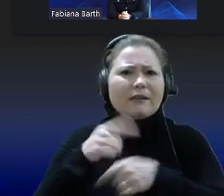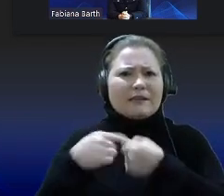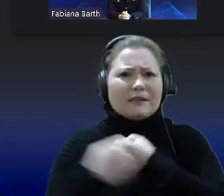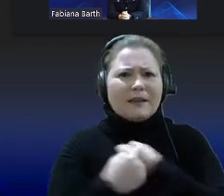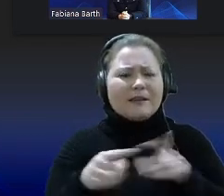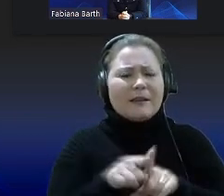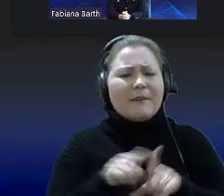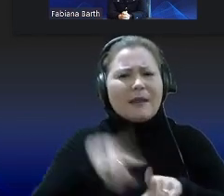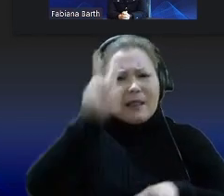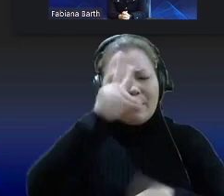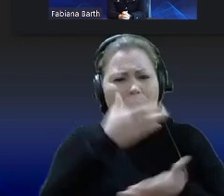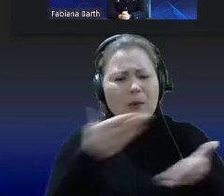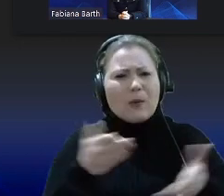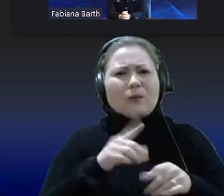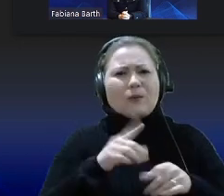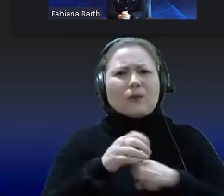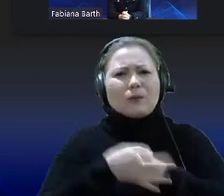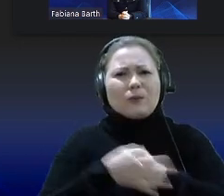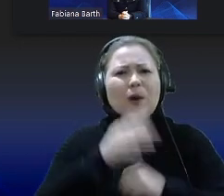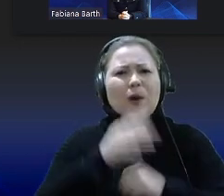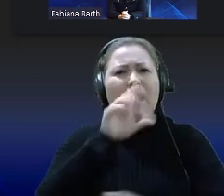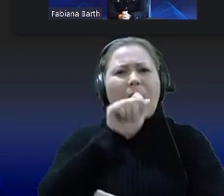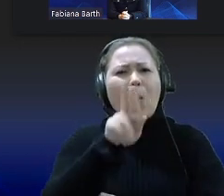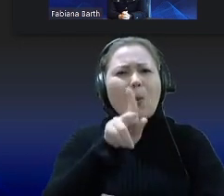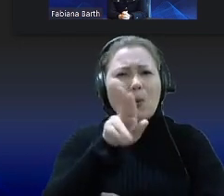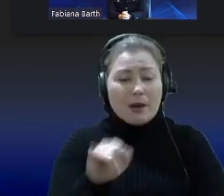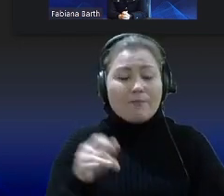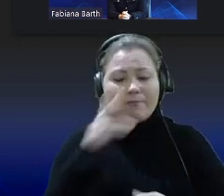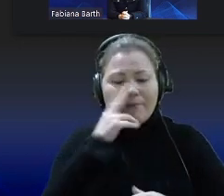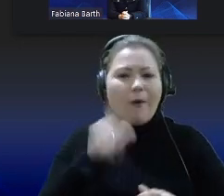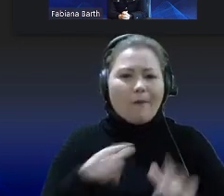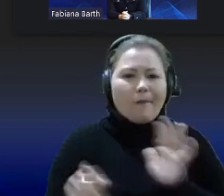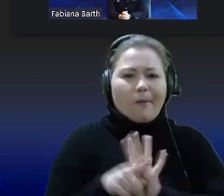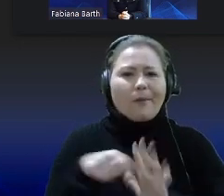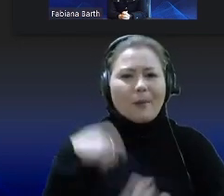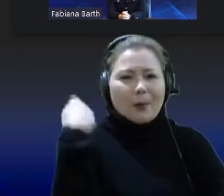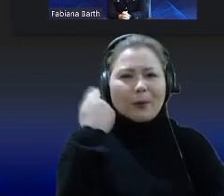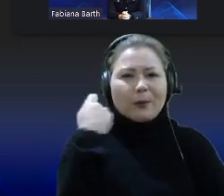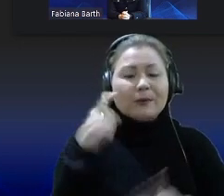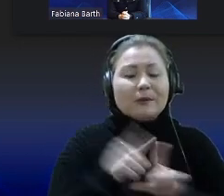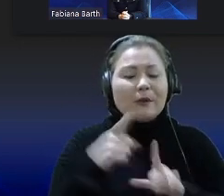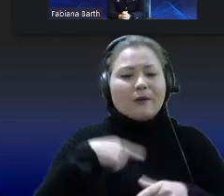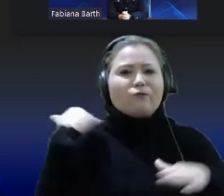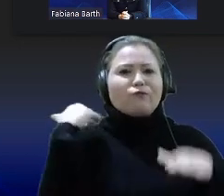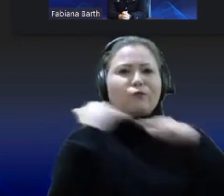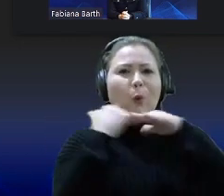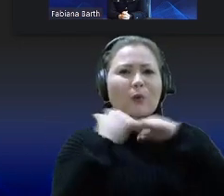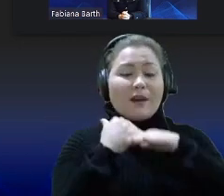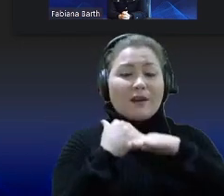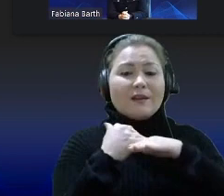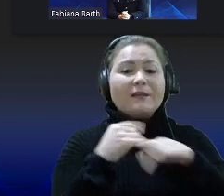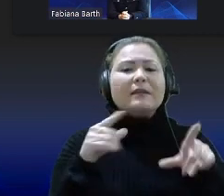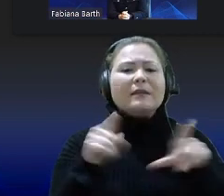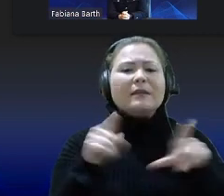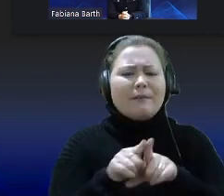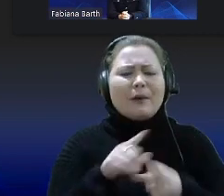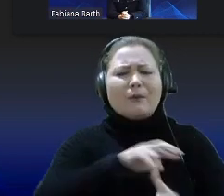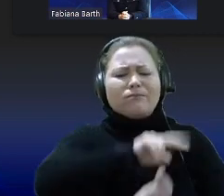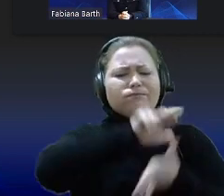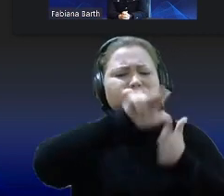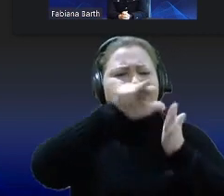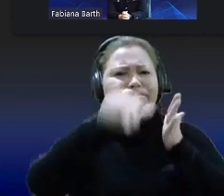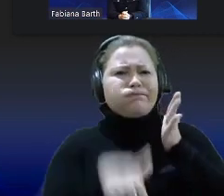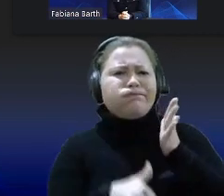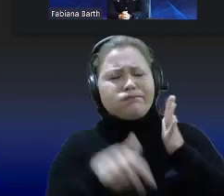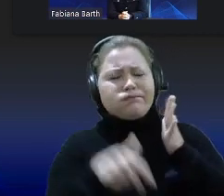bem lembrou o doutor Auri, o farol da solidão aqui no Rio Grande do Sul, a nossa fronteira, e N outras